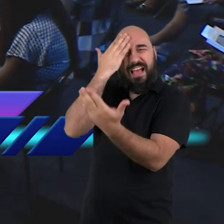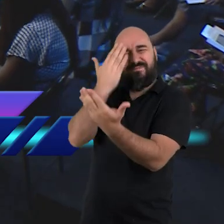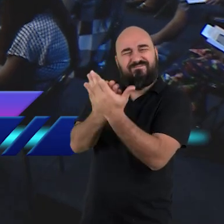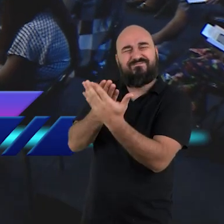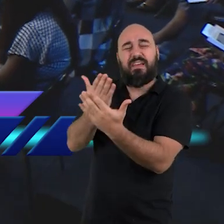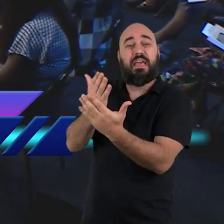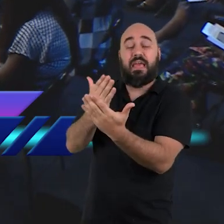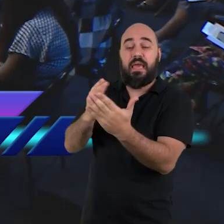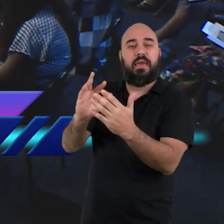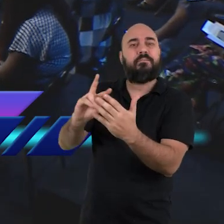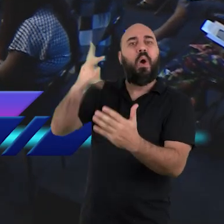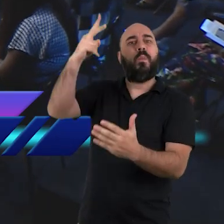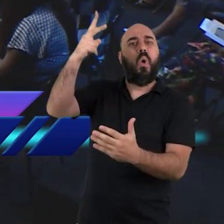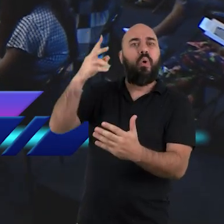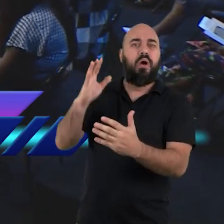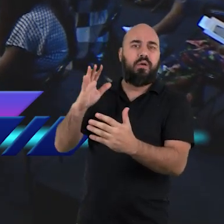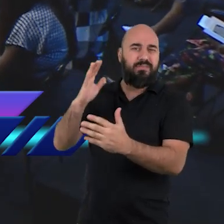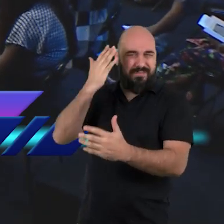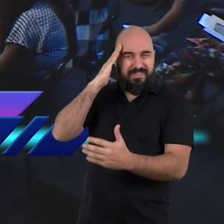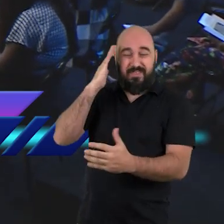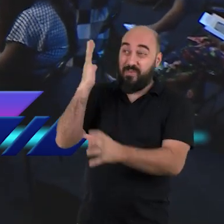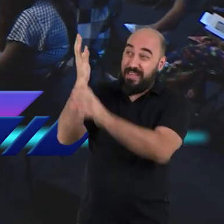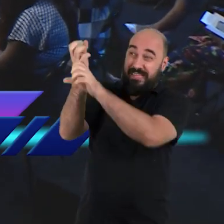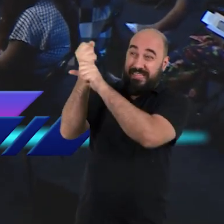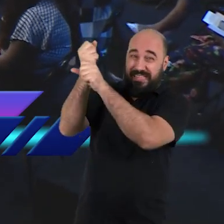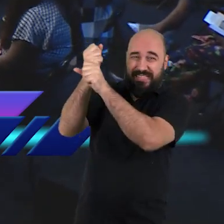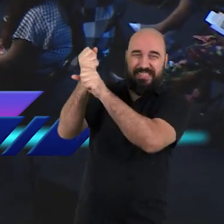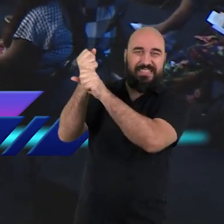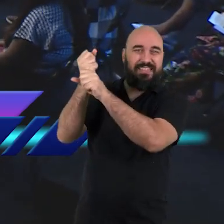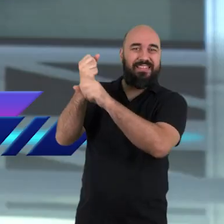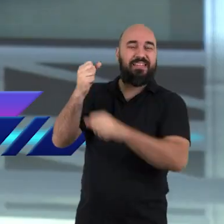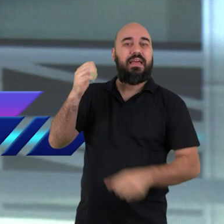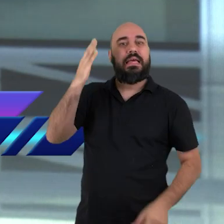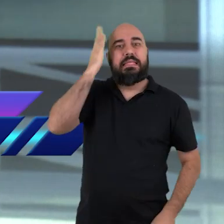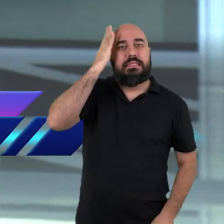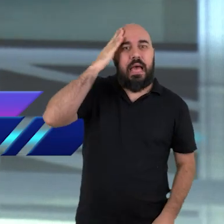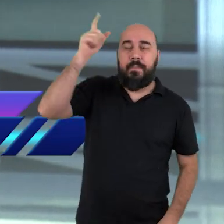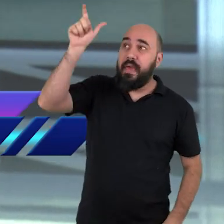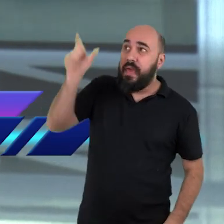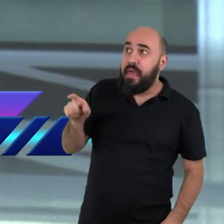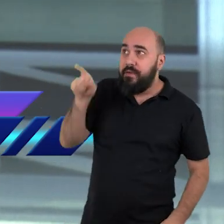Crer é mais do que saber da existência.